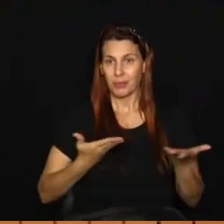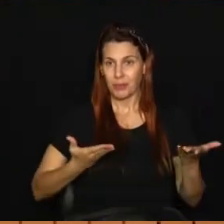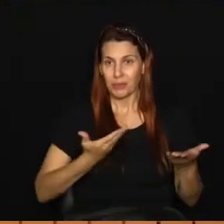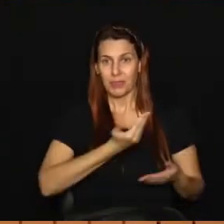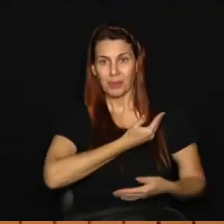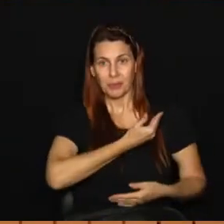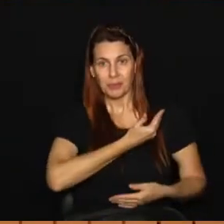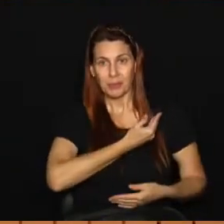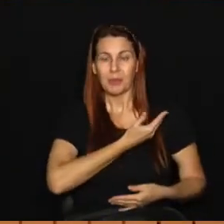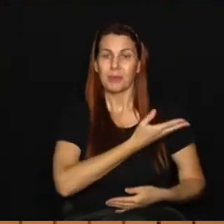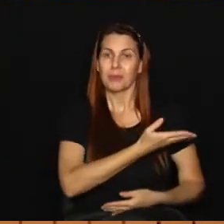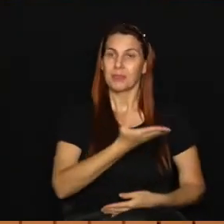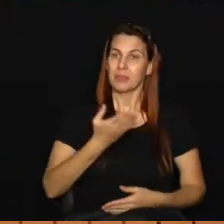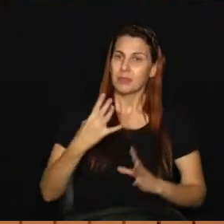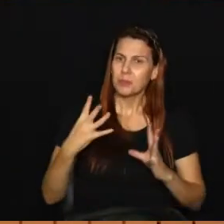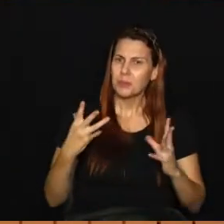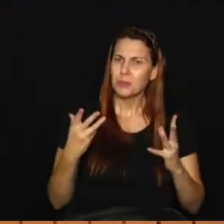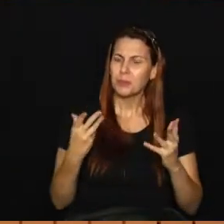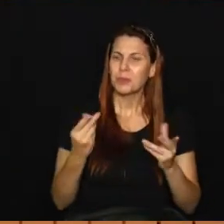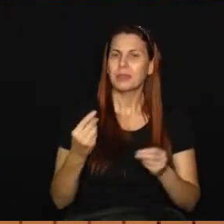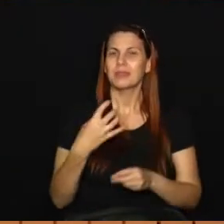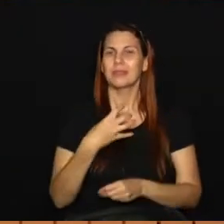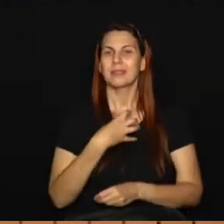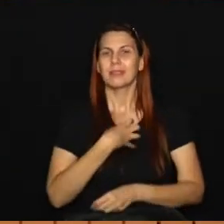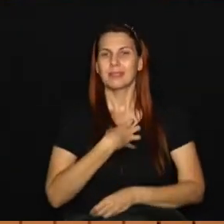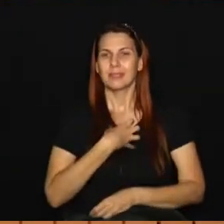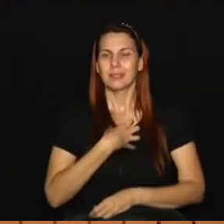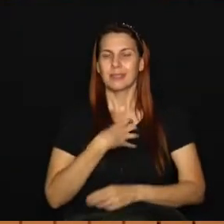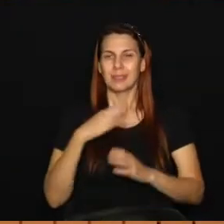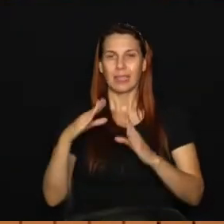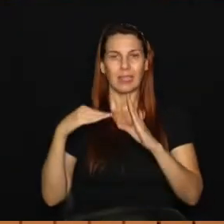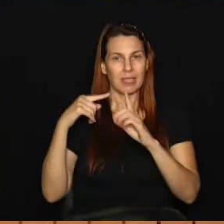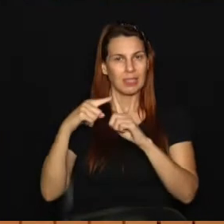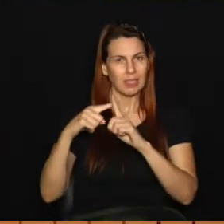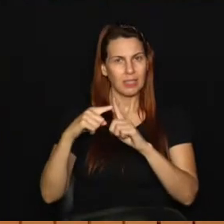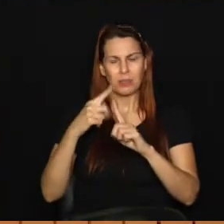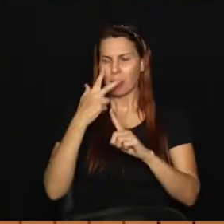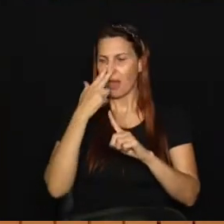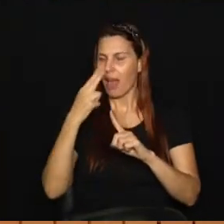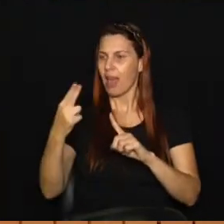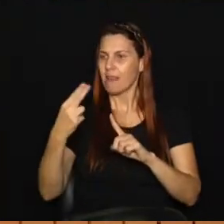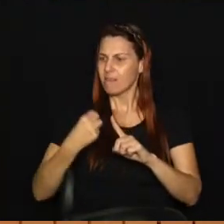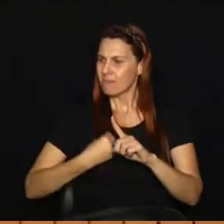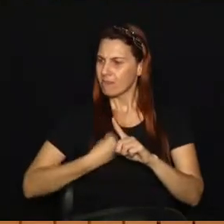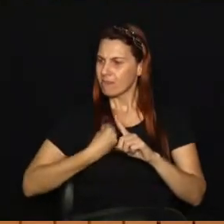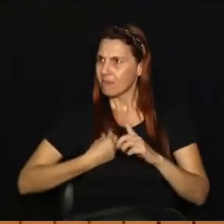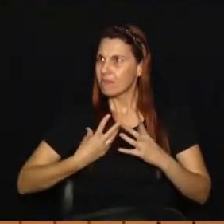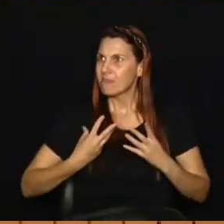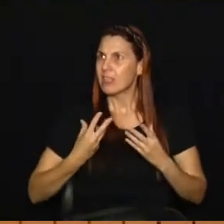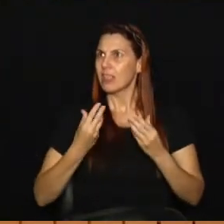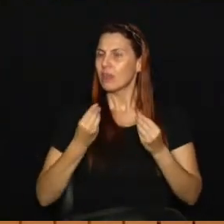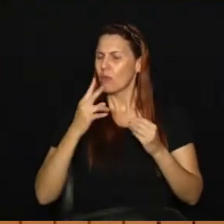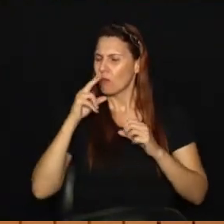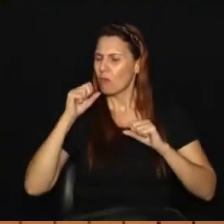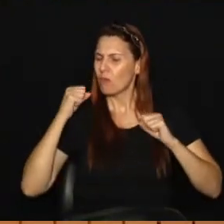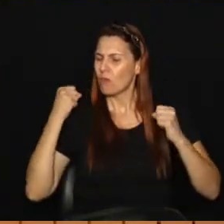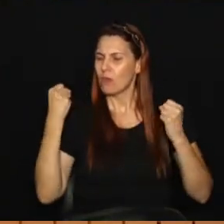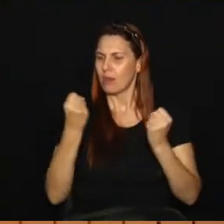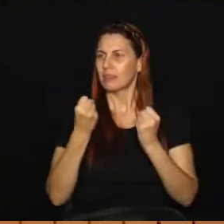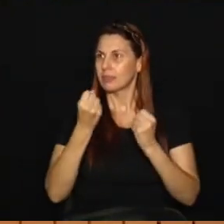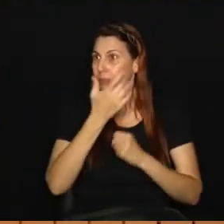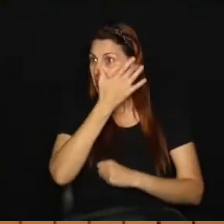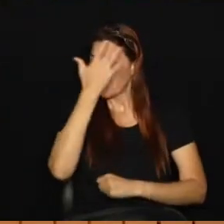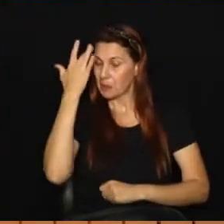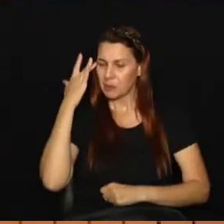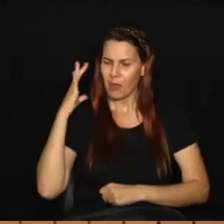com todos. Sinto que a paróquia é uma paróquia viva, de forças grandes. Muita gente